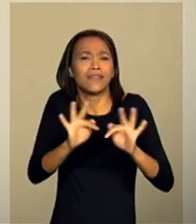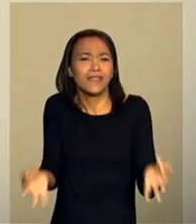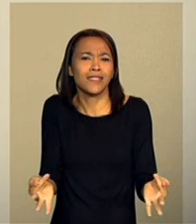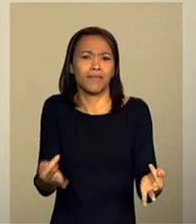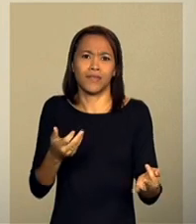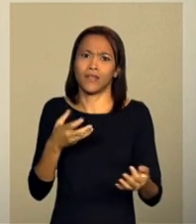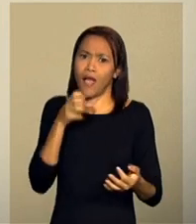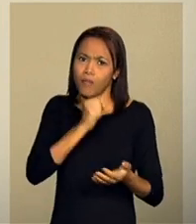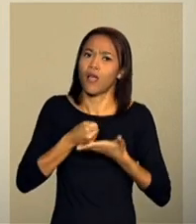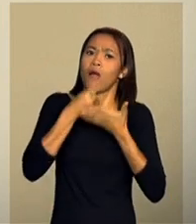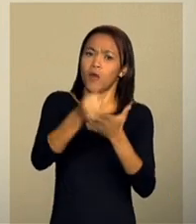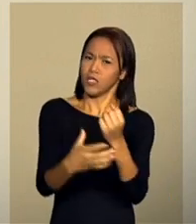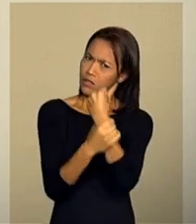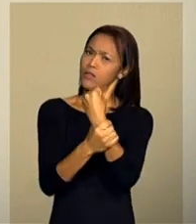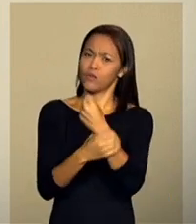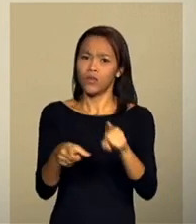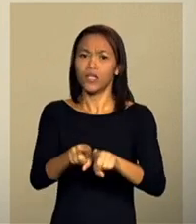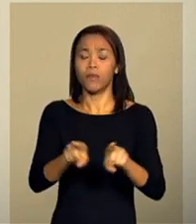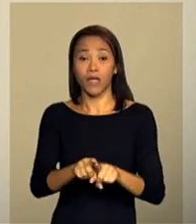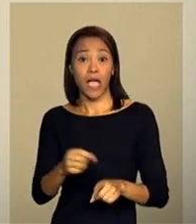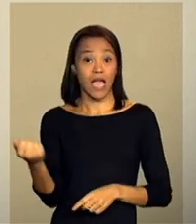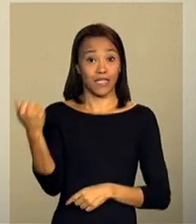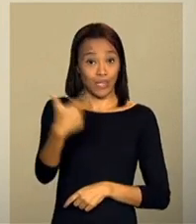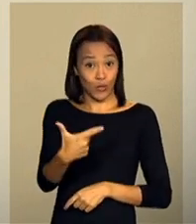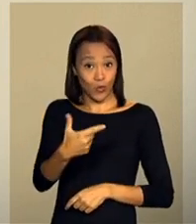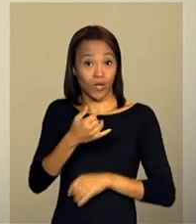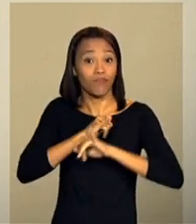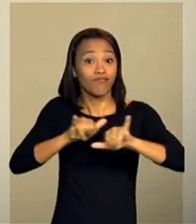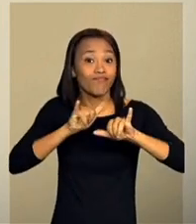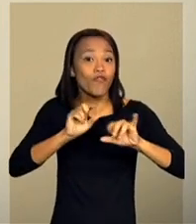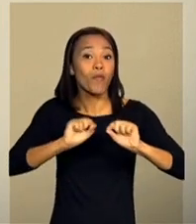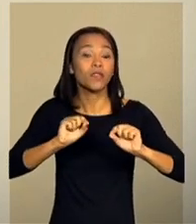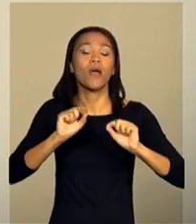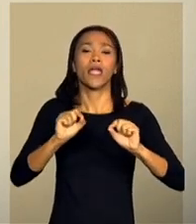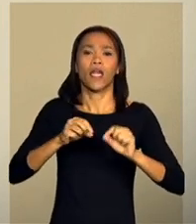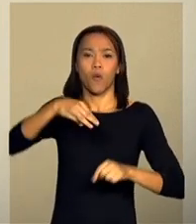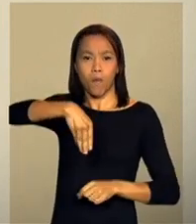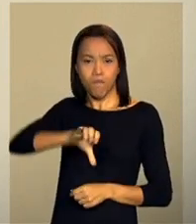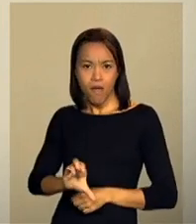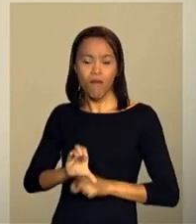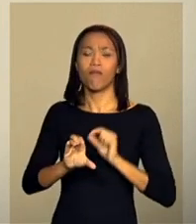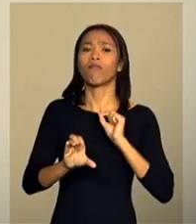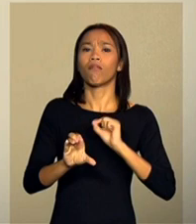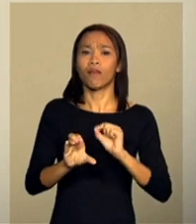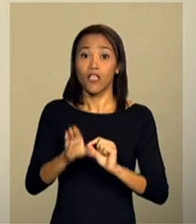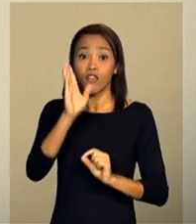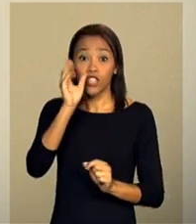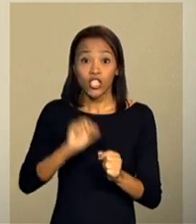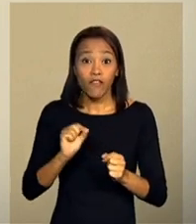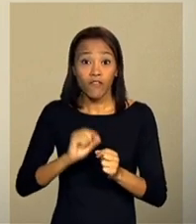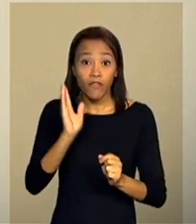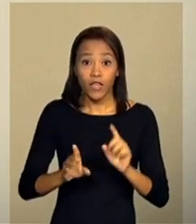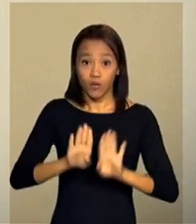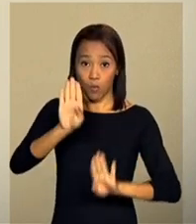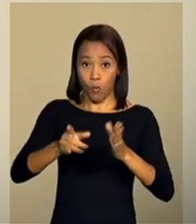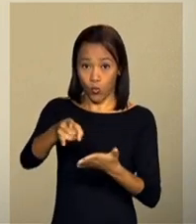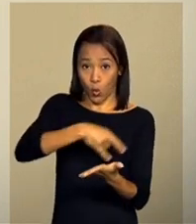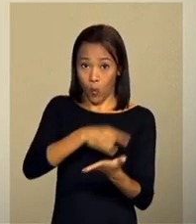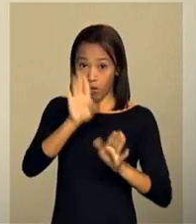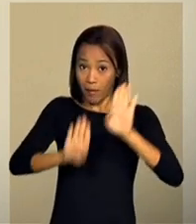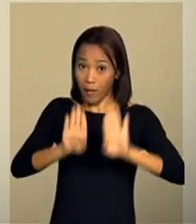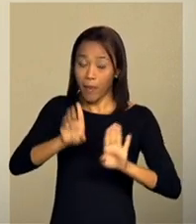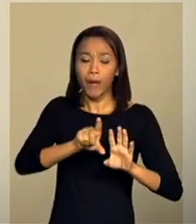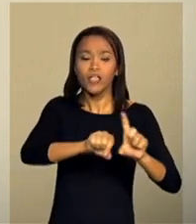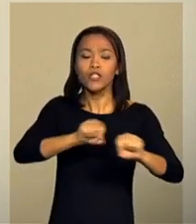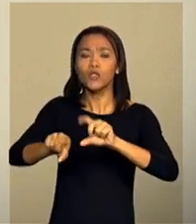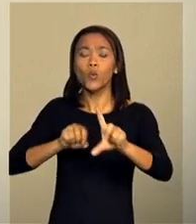mais ágil e mais seguro a segunda novidade é que o Ministério da Educação o MEC fez uma licitação para escolher um